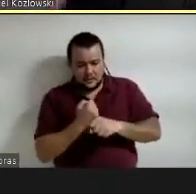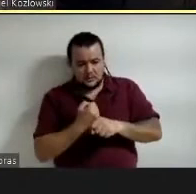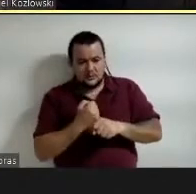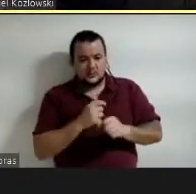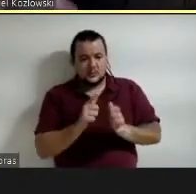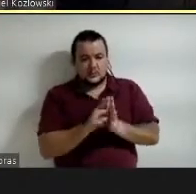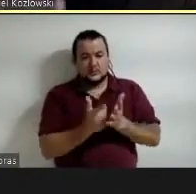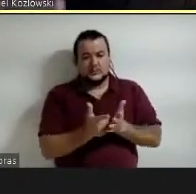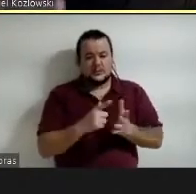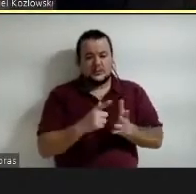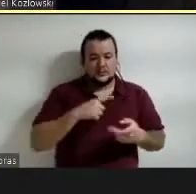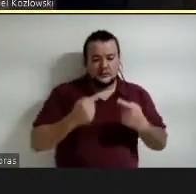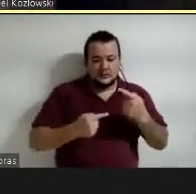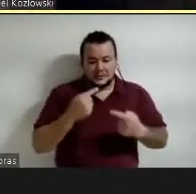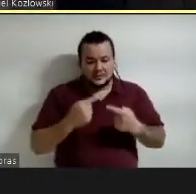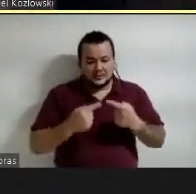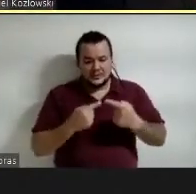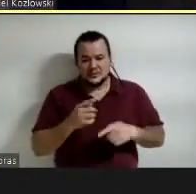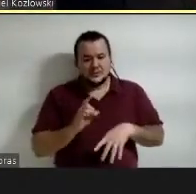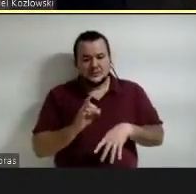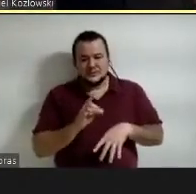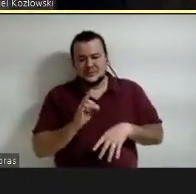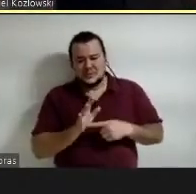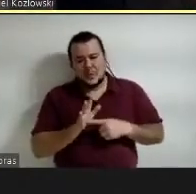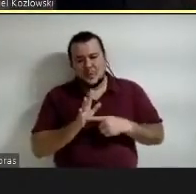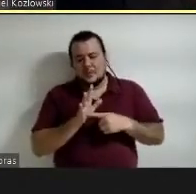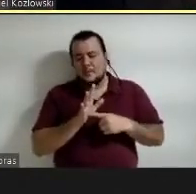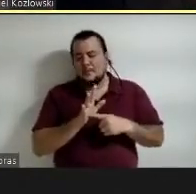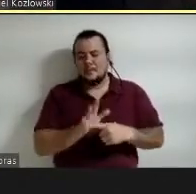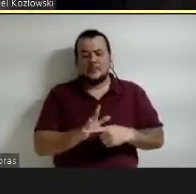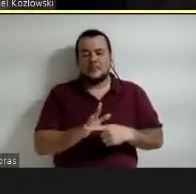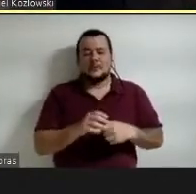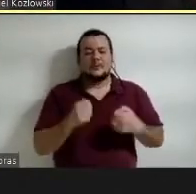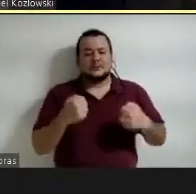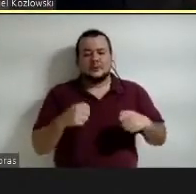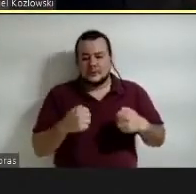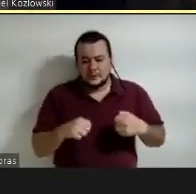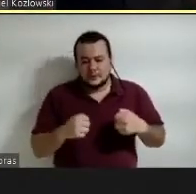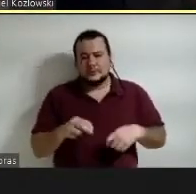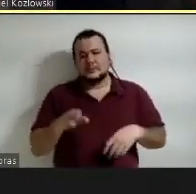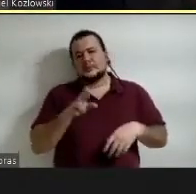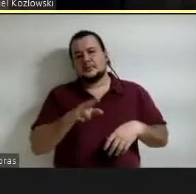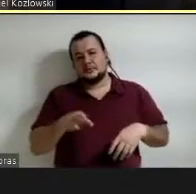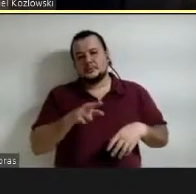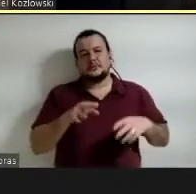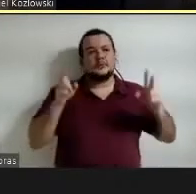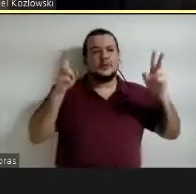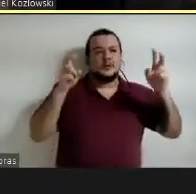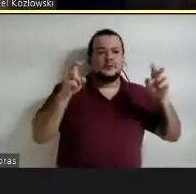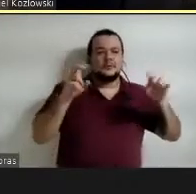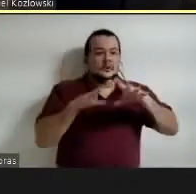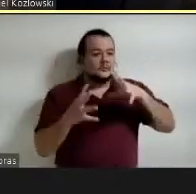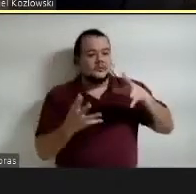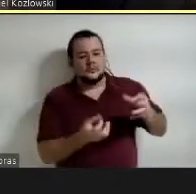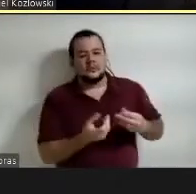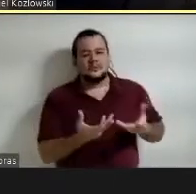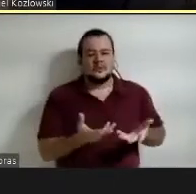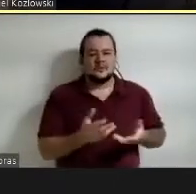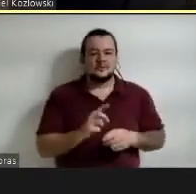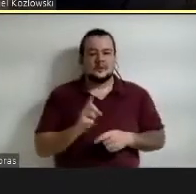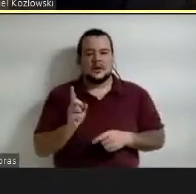essa discussão só reforça a necessidade de precisão e de utilização de termos que sejam universais e